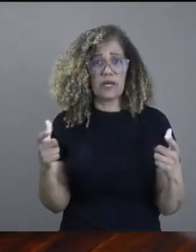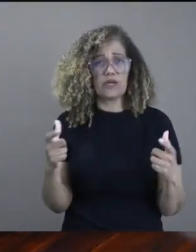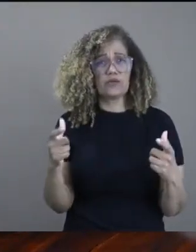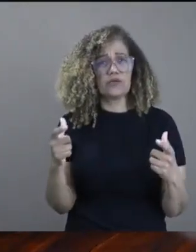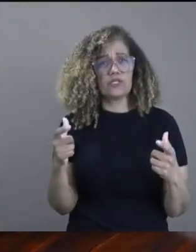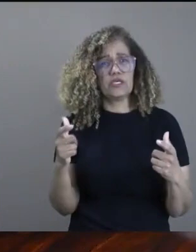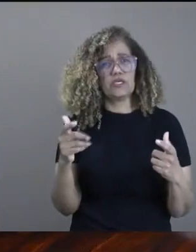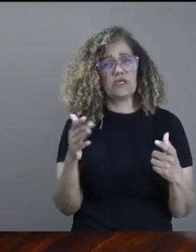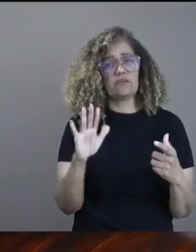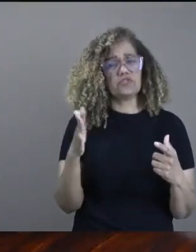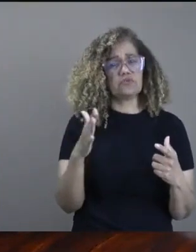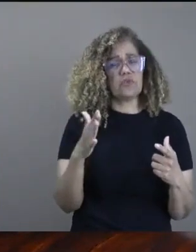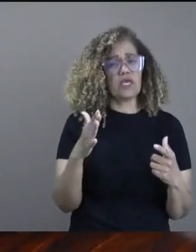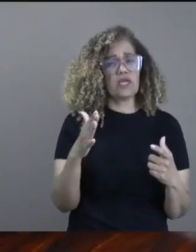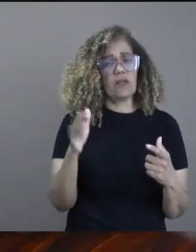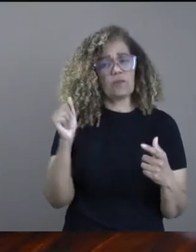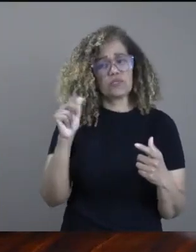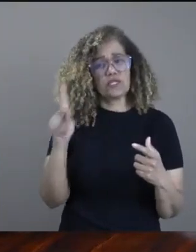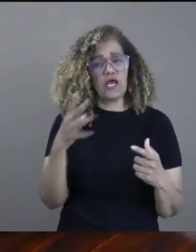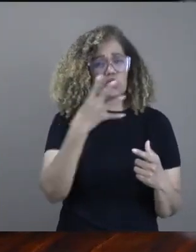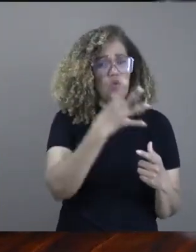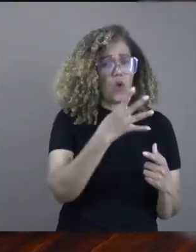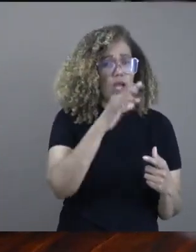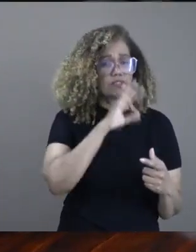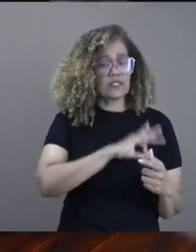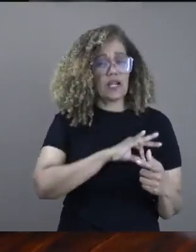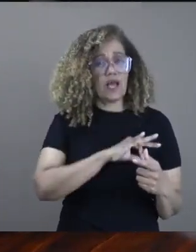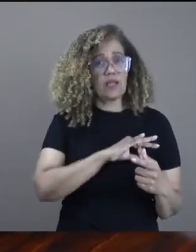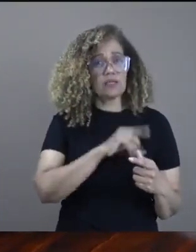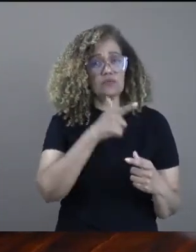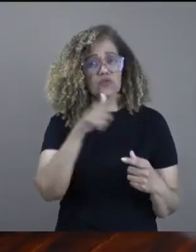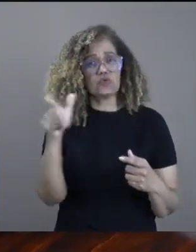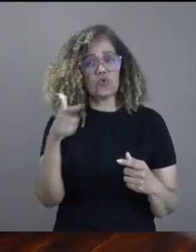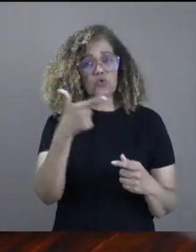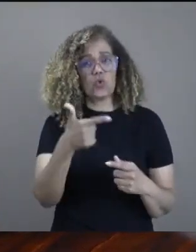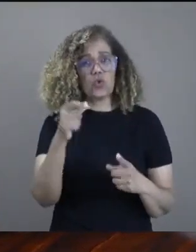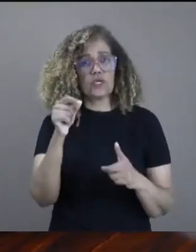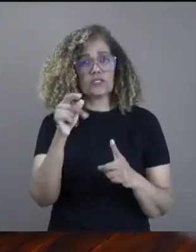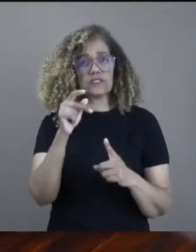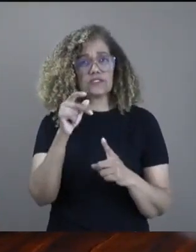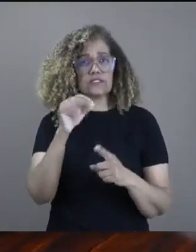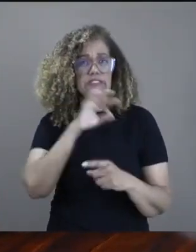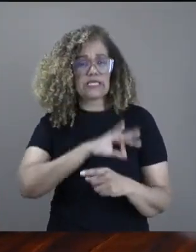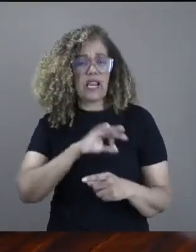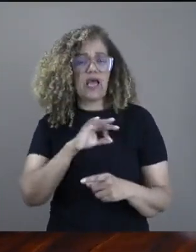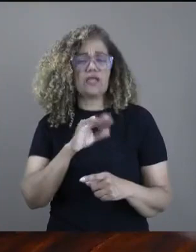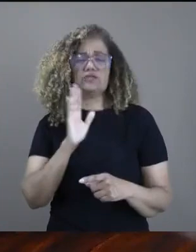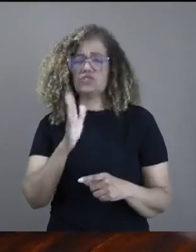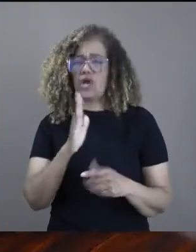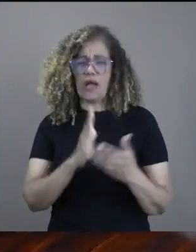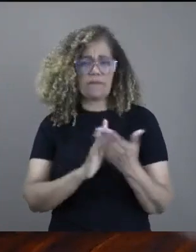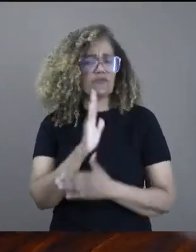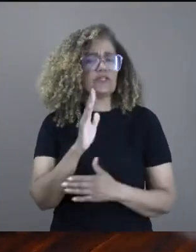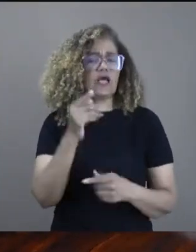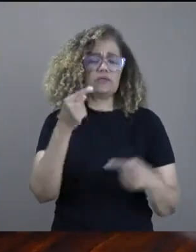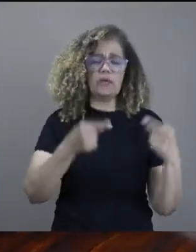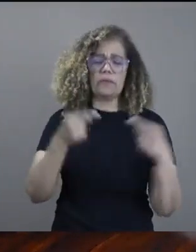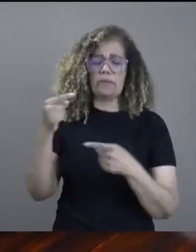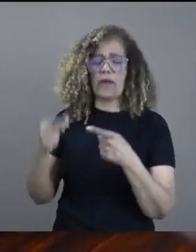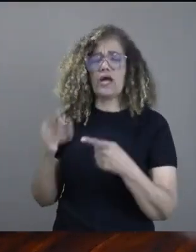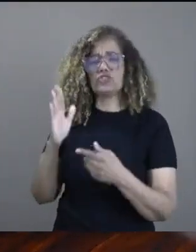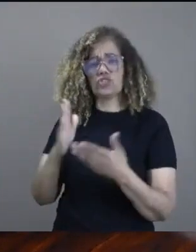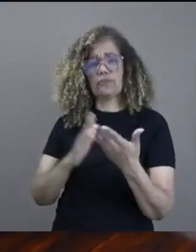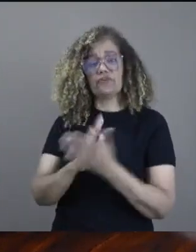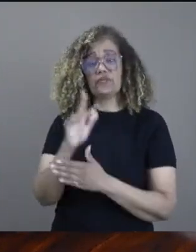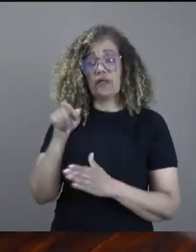torno de um a dois salários mínimos já está aprovado no senado há muito tempo apresentei discutimos aprovamos